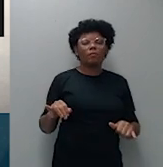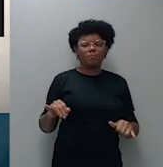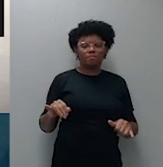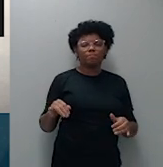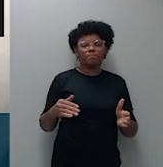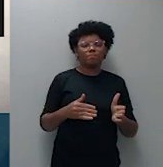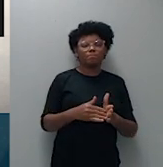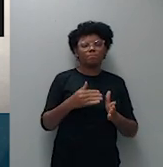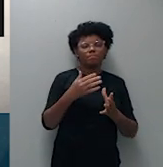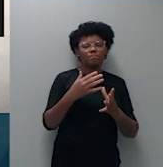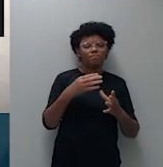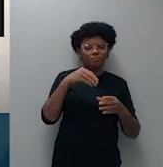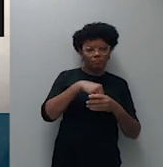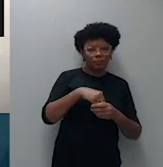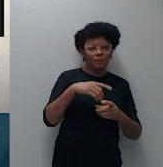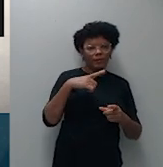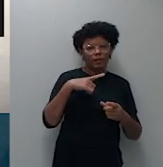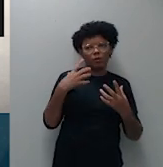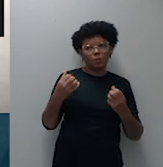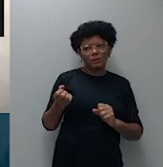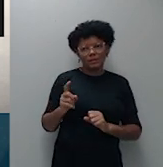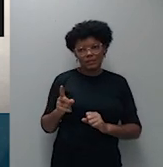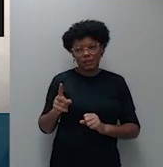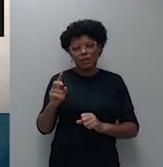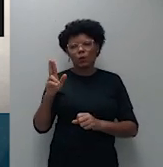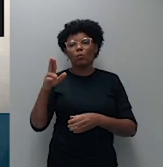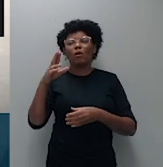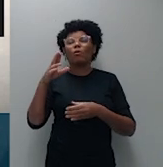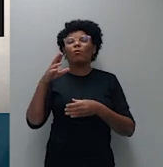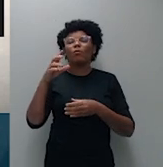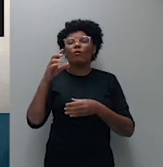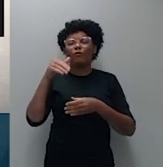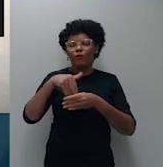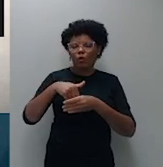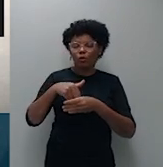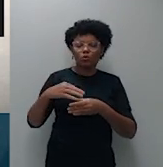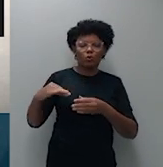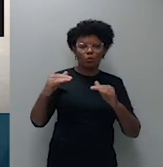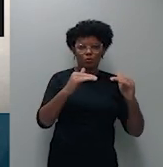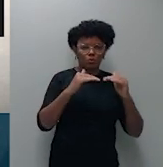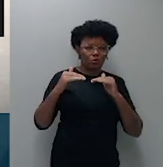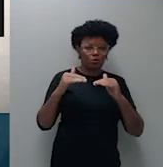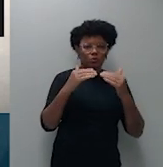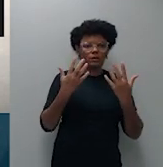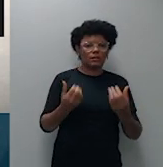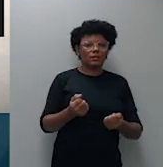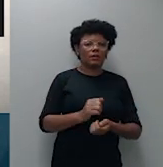agravo interno a que se nega provimento nos termos do voto do relator decisão